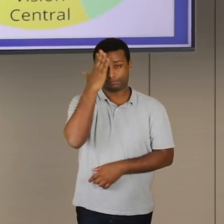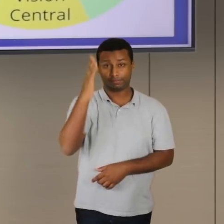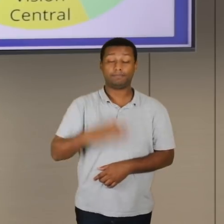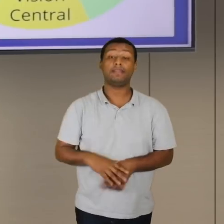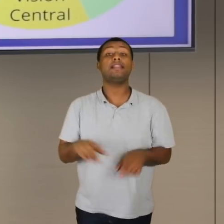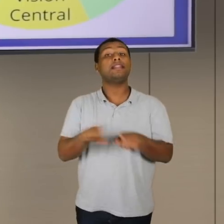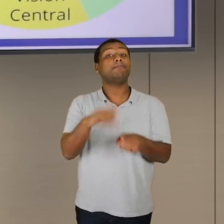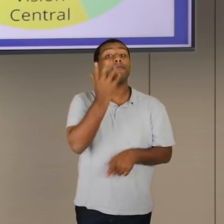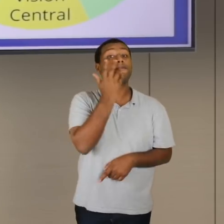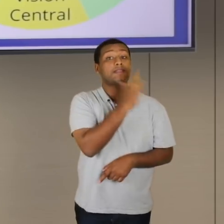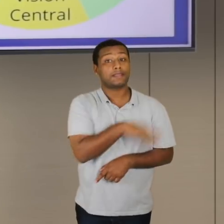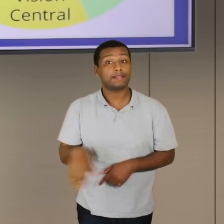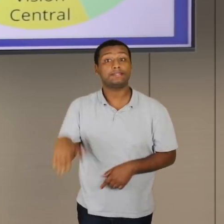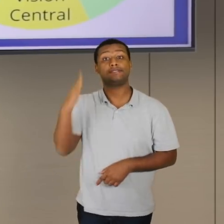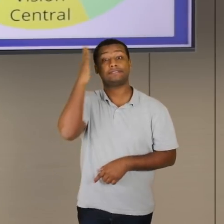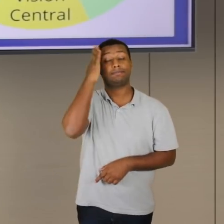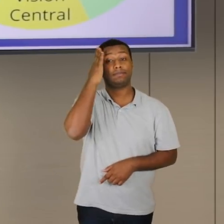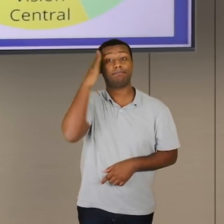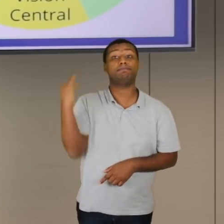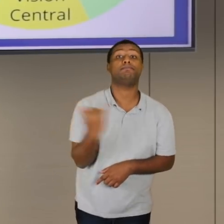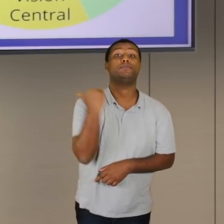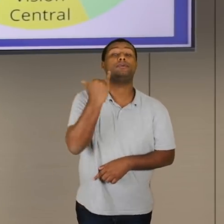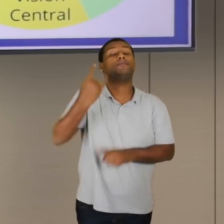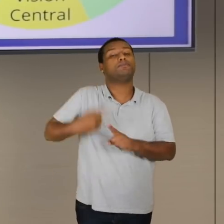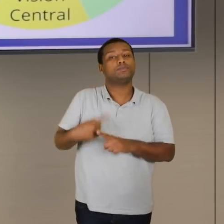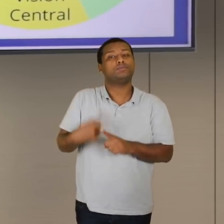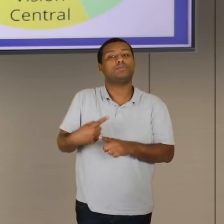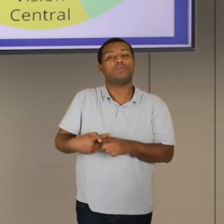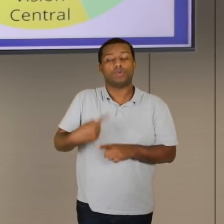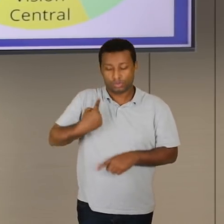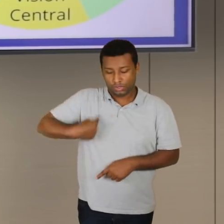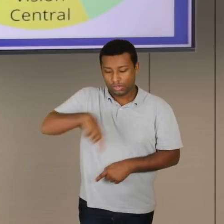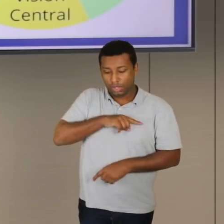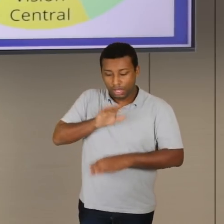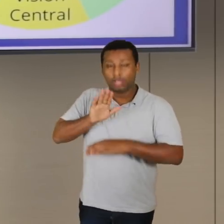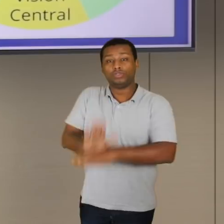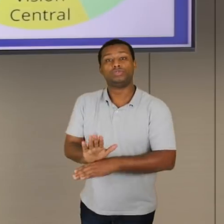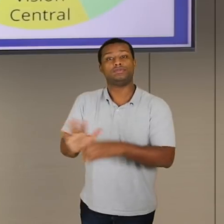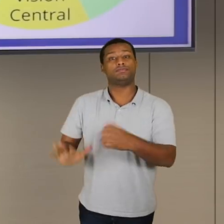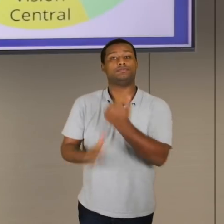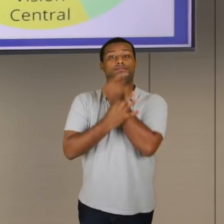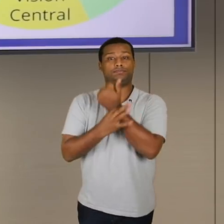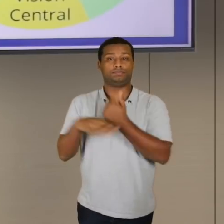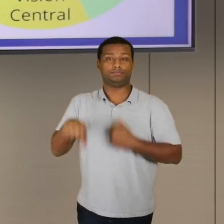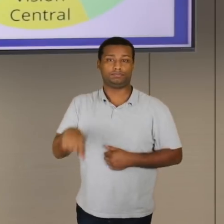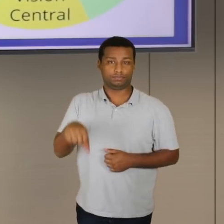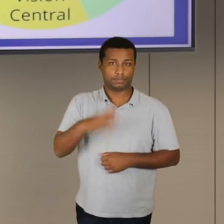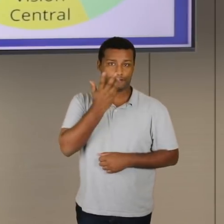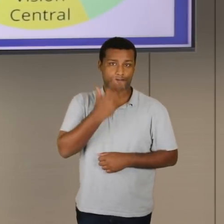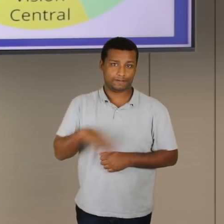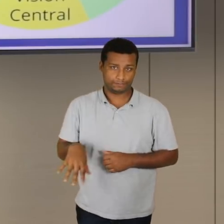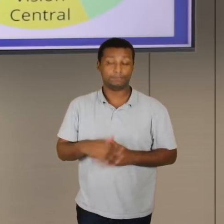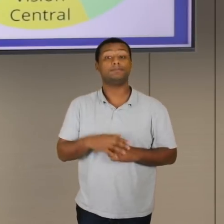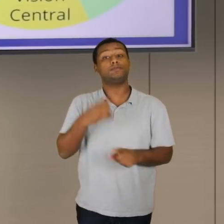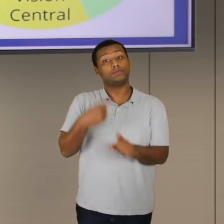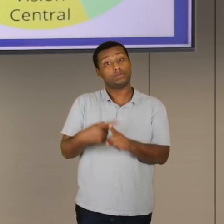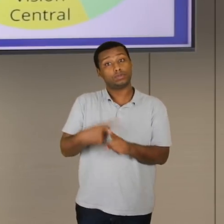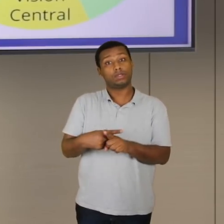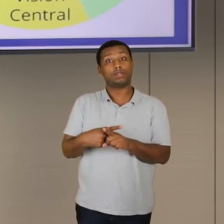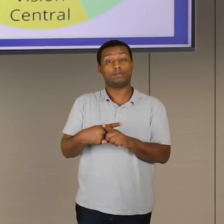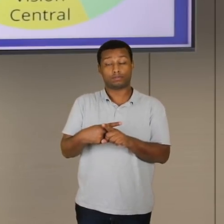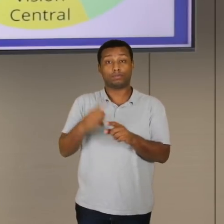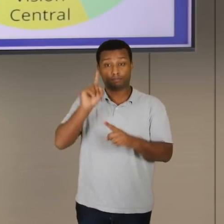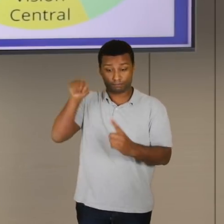ali brincando com as outras, o que nós podemos fazer? Chegar e descrever o ambiente para a criança, mostrar a